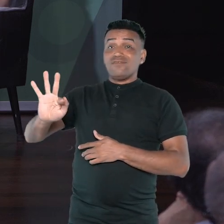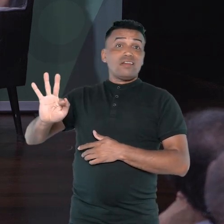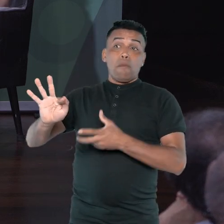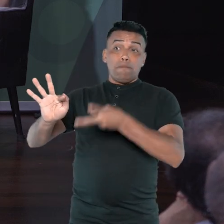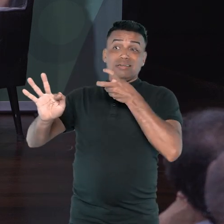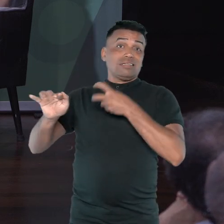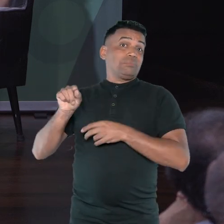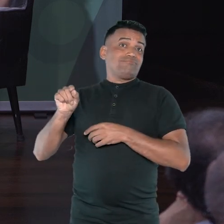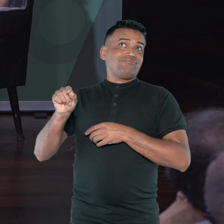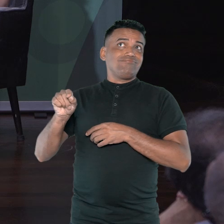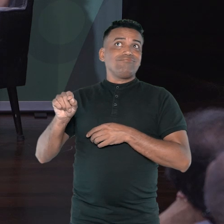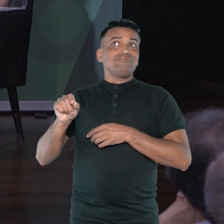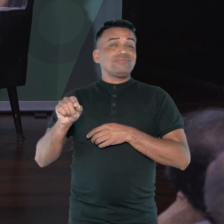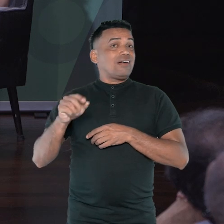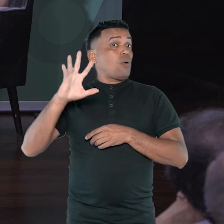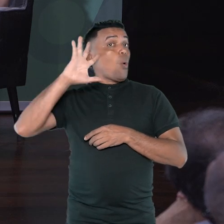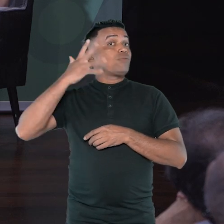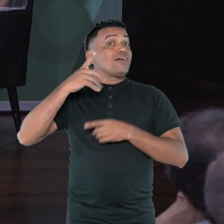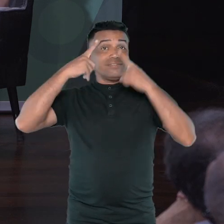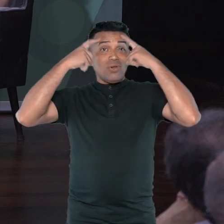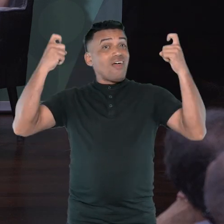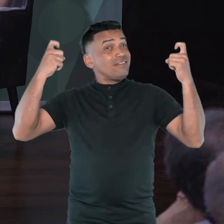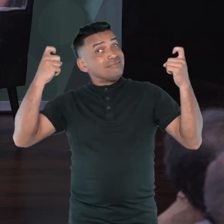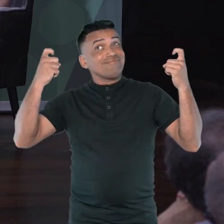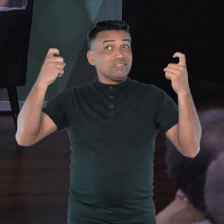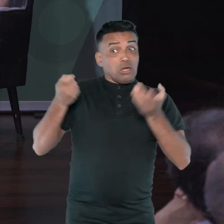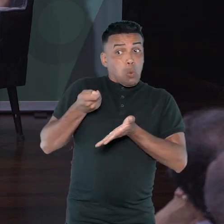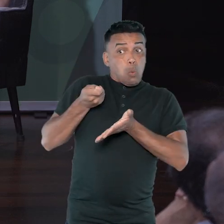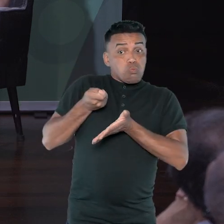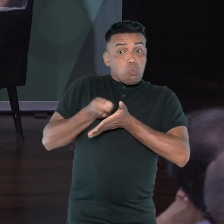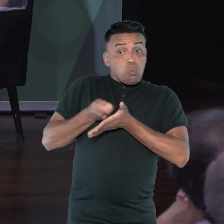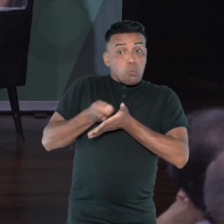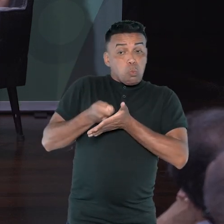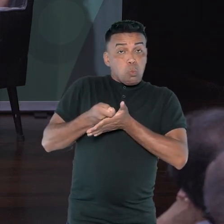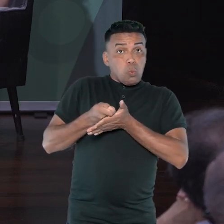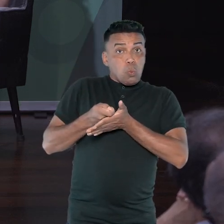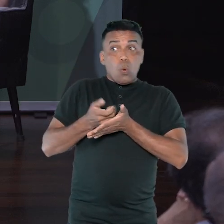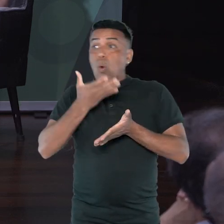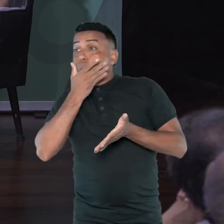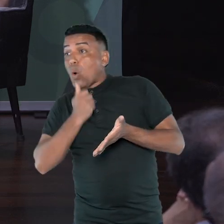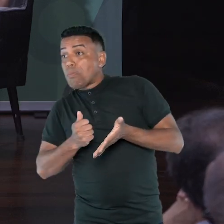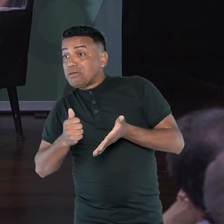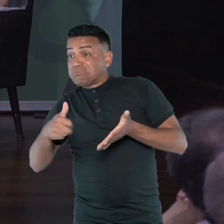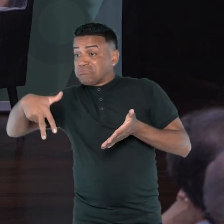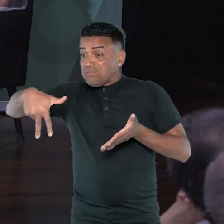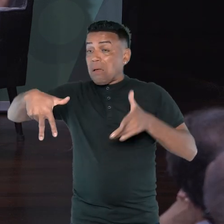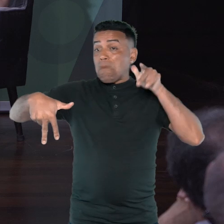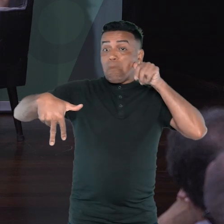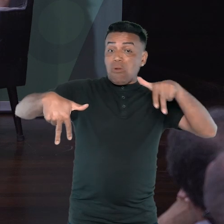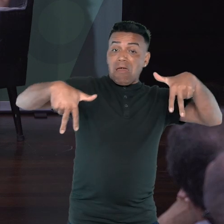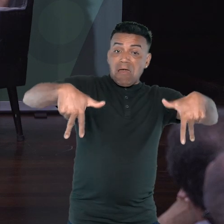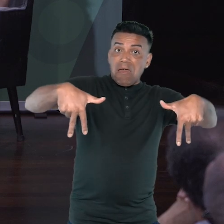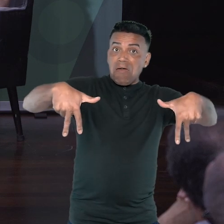também, ele acaba incorrendo numa certa violência, porque a gente exigir, né, tanto dos corpos masculinos quanto dos corpos femininos,